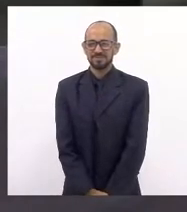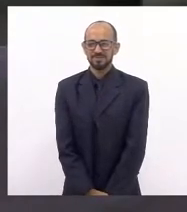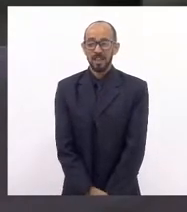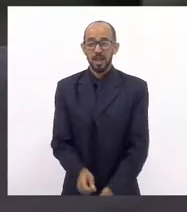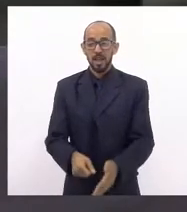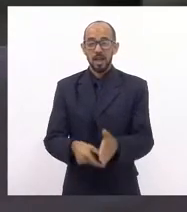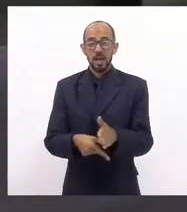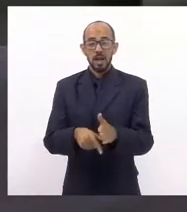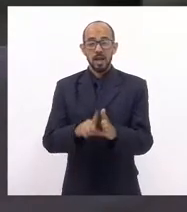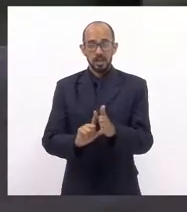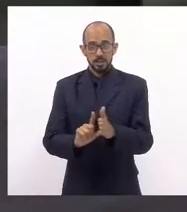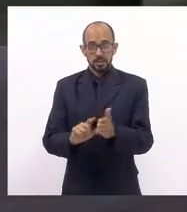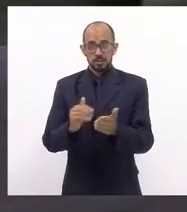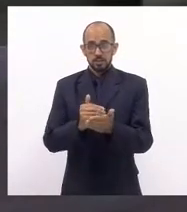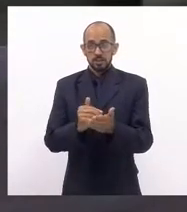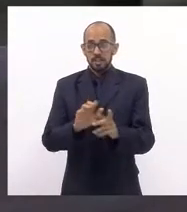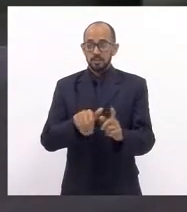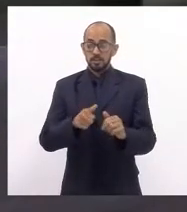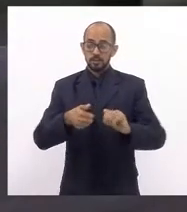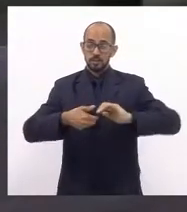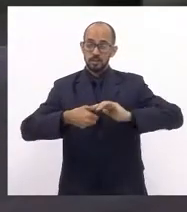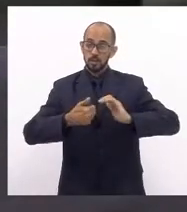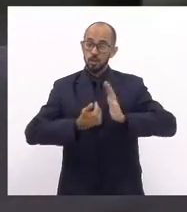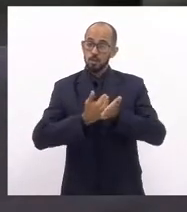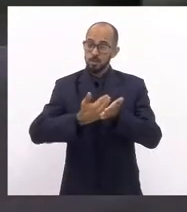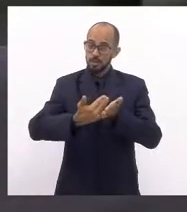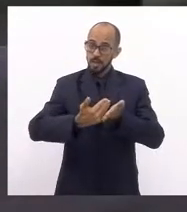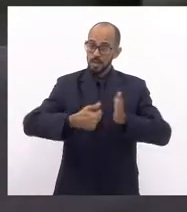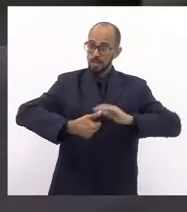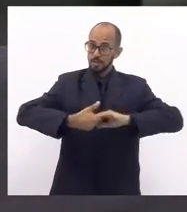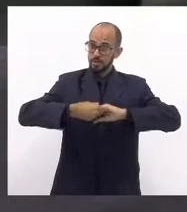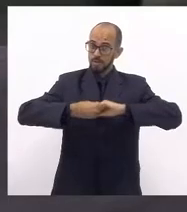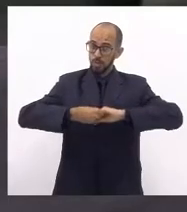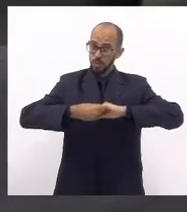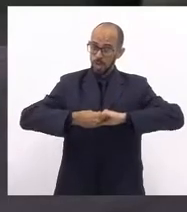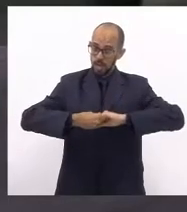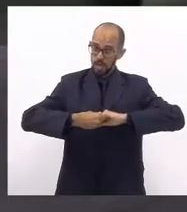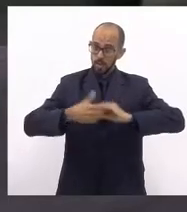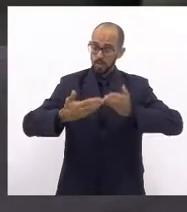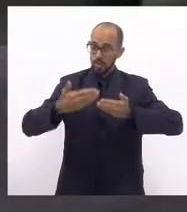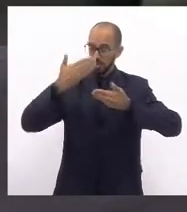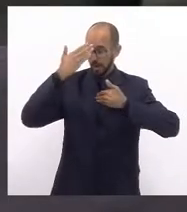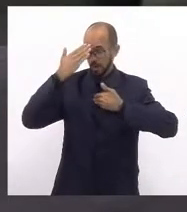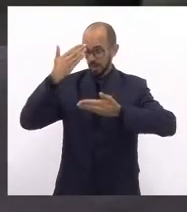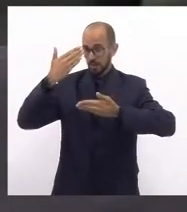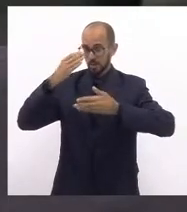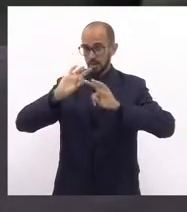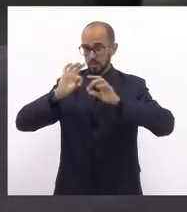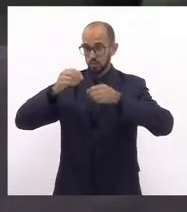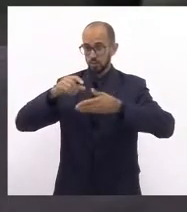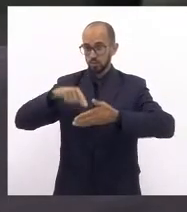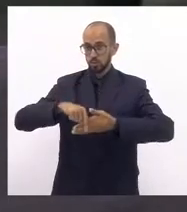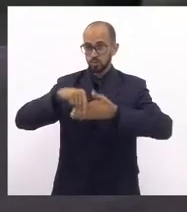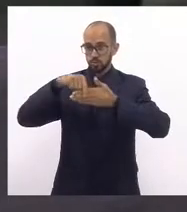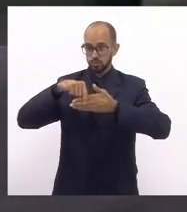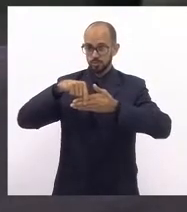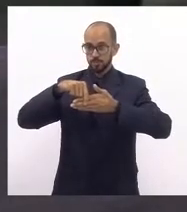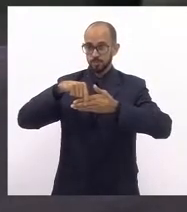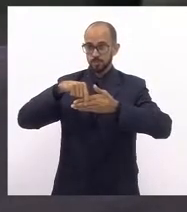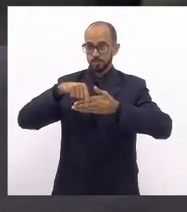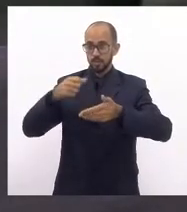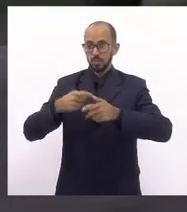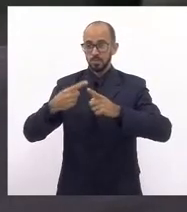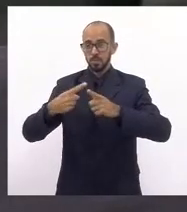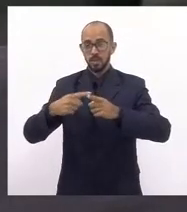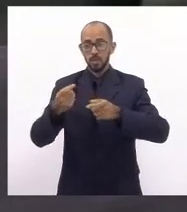Antes de até fazer minha saudação, eu queria aqui agradecer as autoridades, porque a gente, quando faz